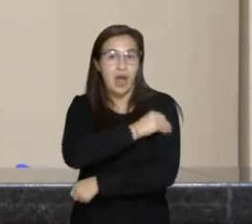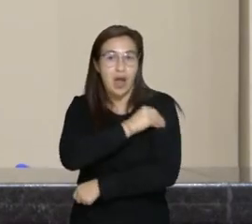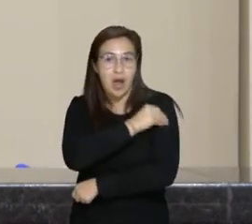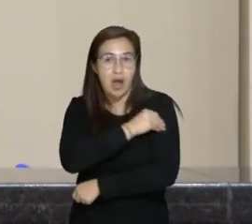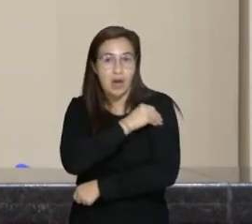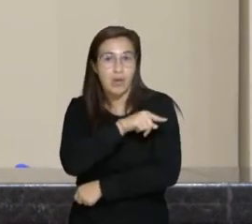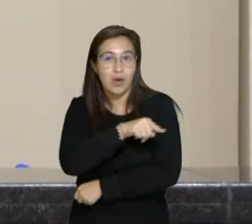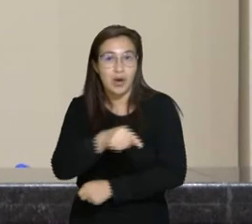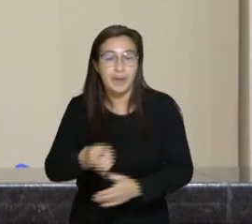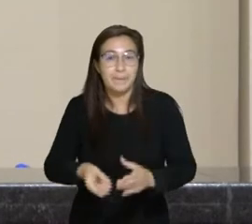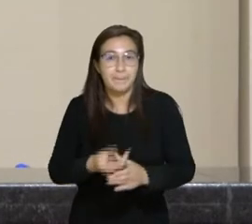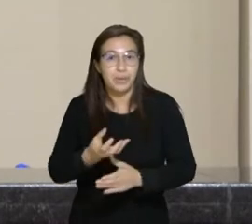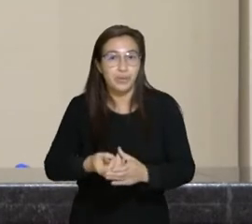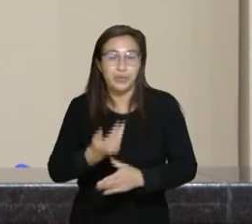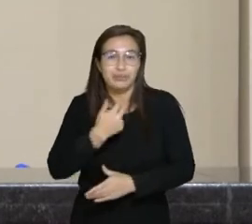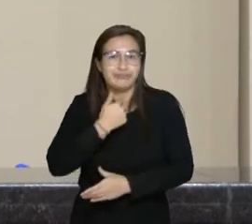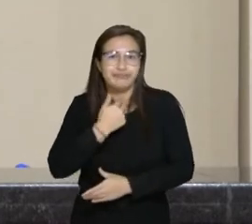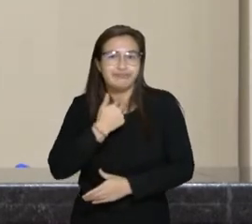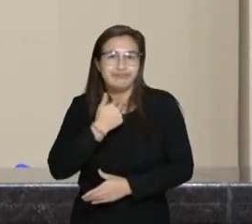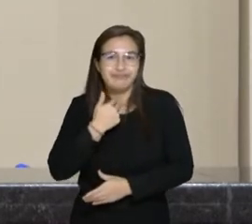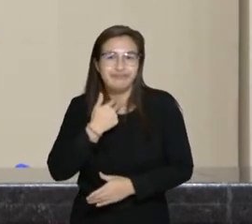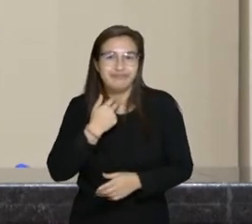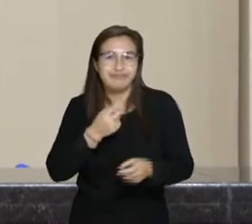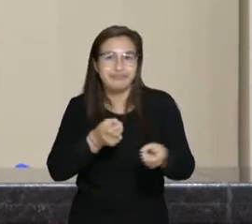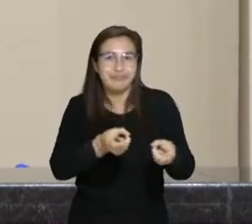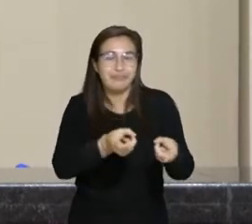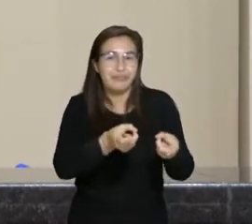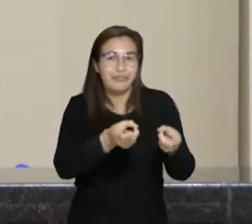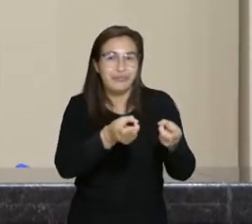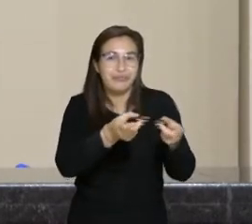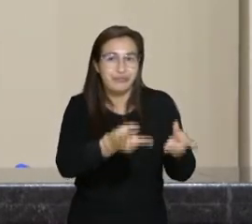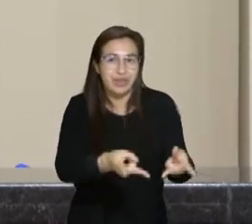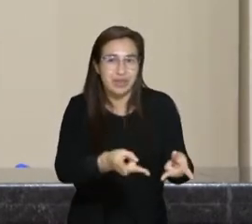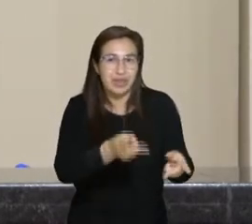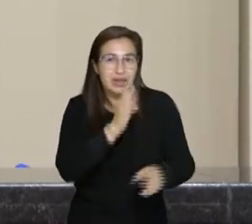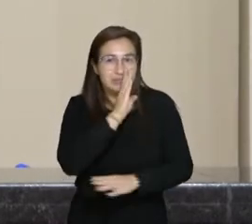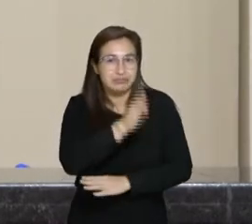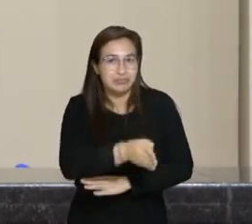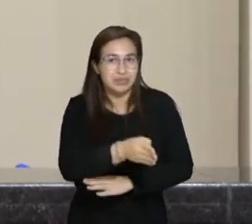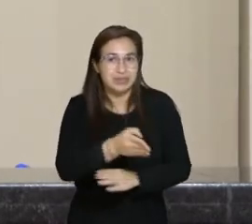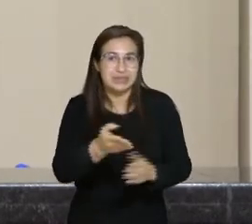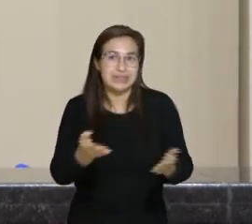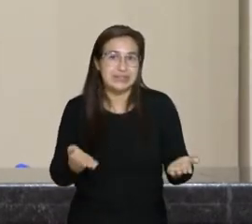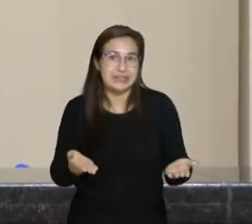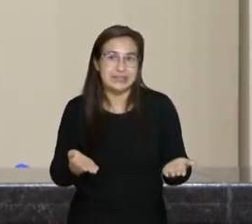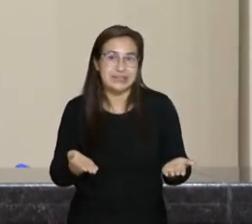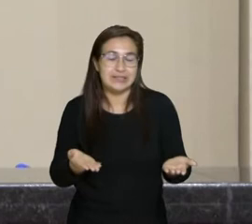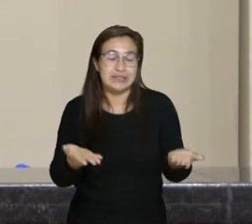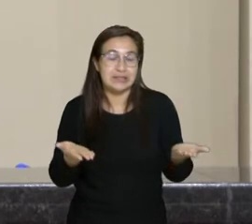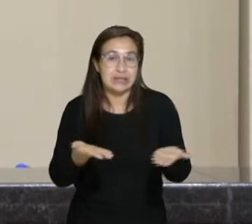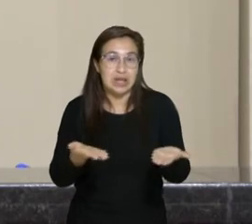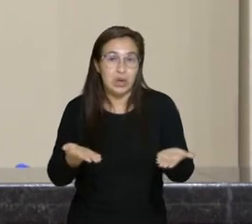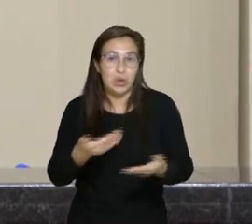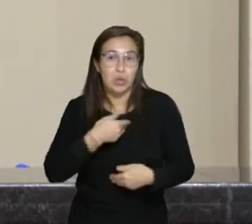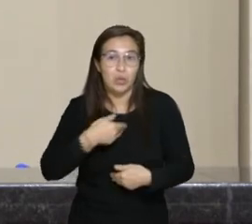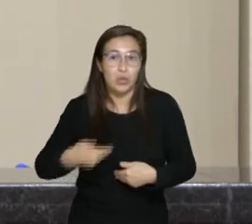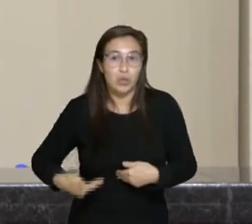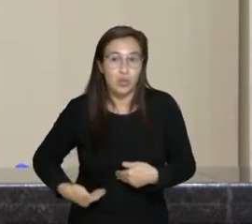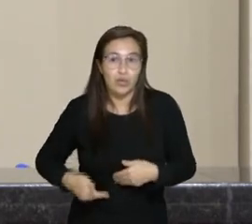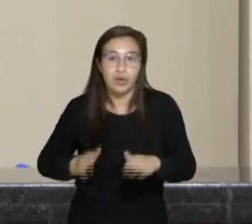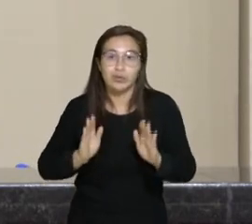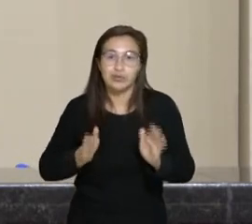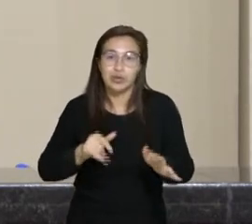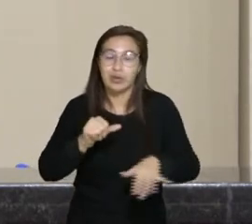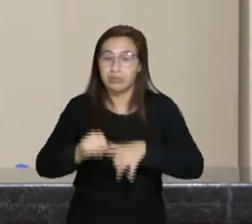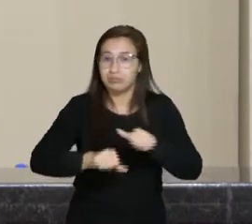produtoras não podem vender direto para as distribuidoras e agora o Governo está